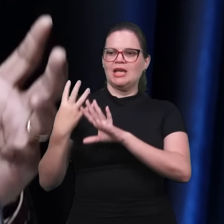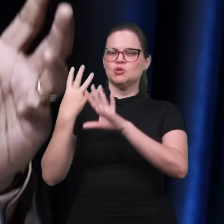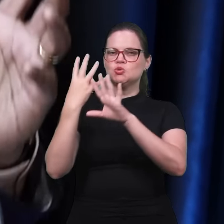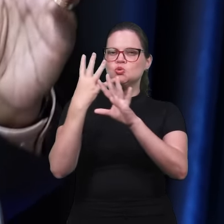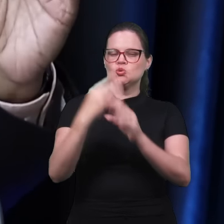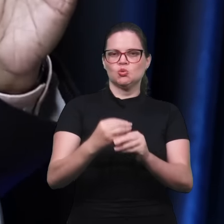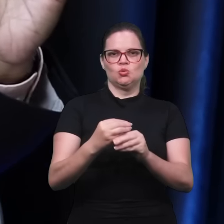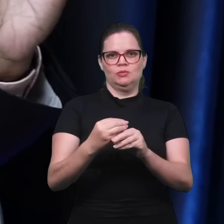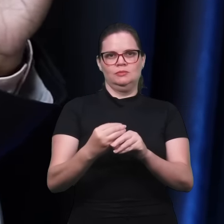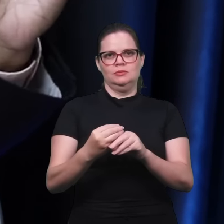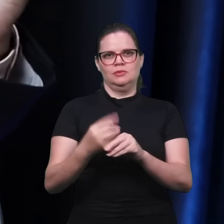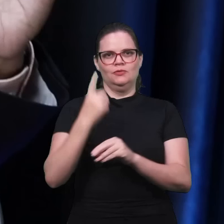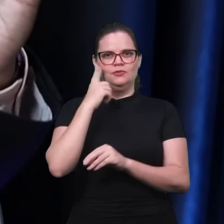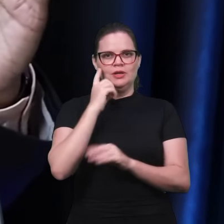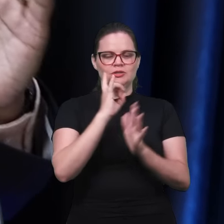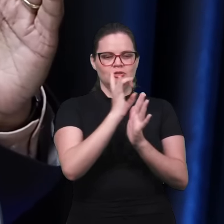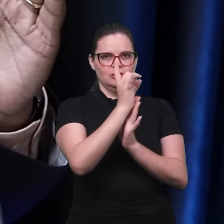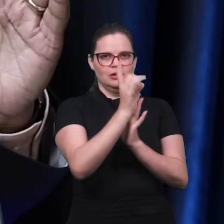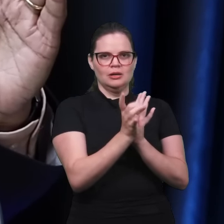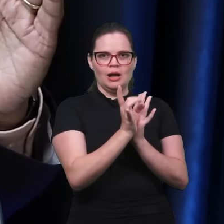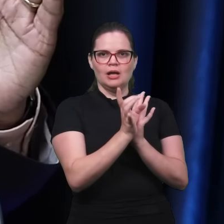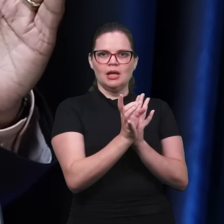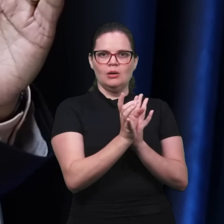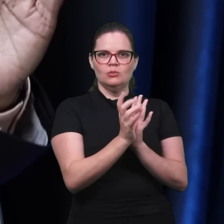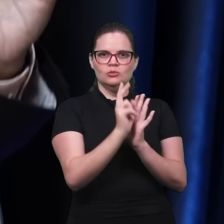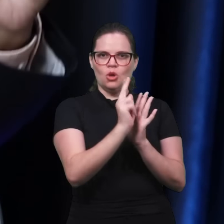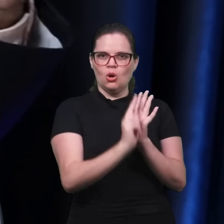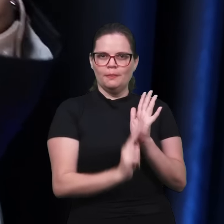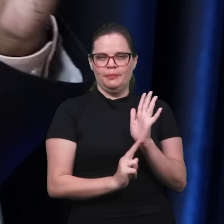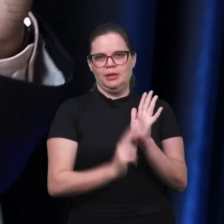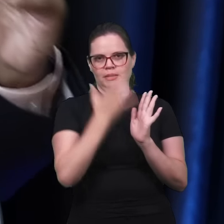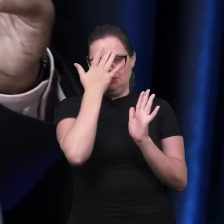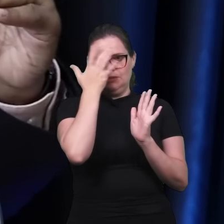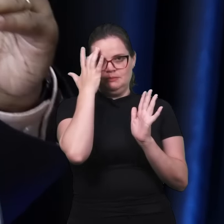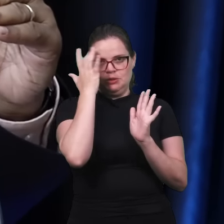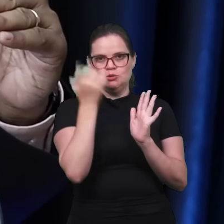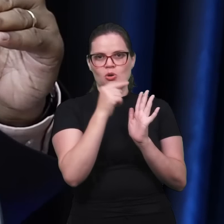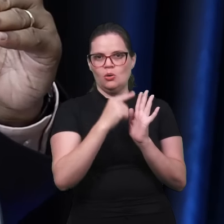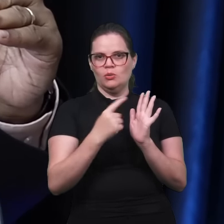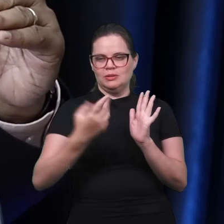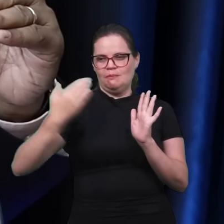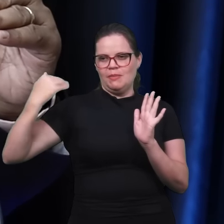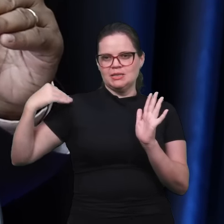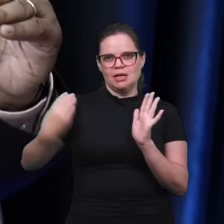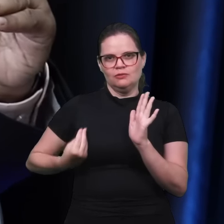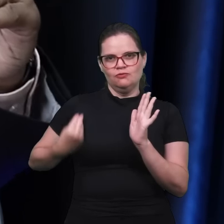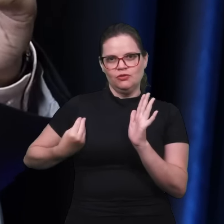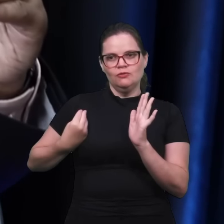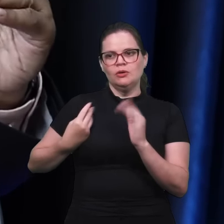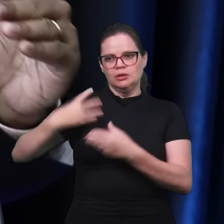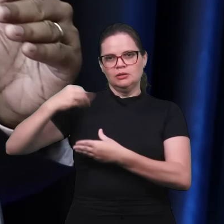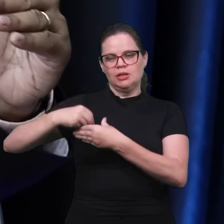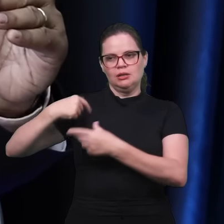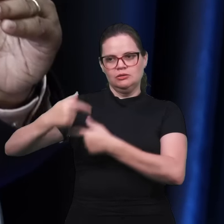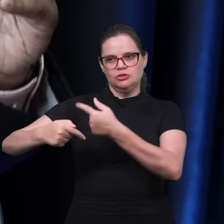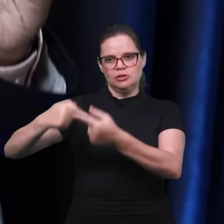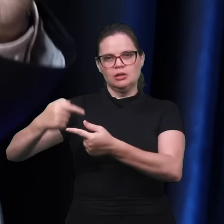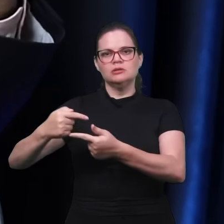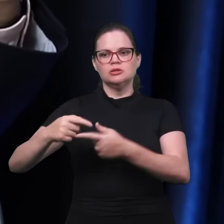resumidamente, até na vida de cada um destes homens que passaram, que fazem parte da genealogia de Jesus, para sermos